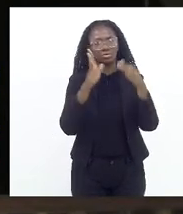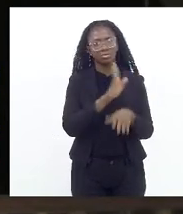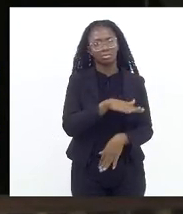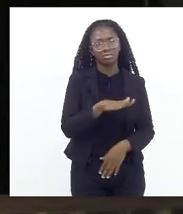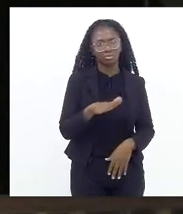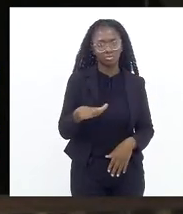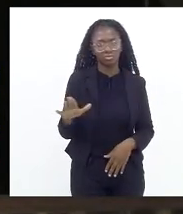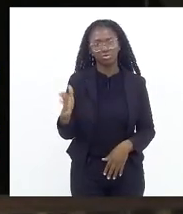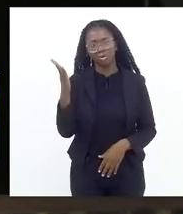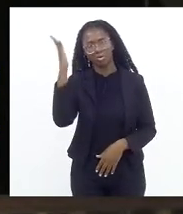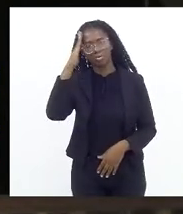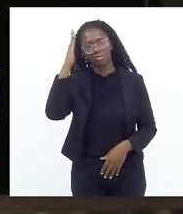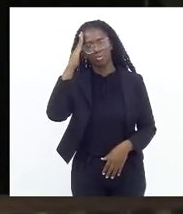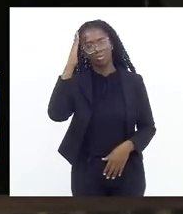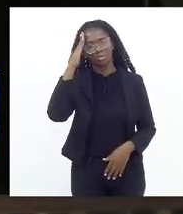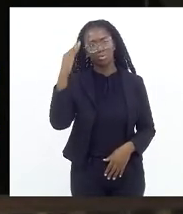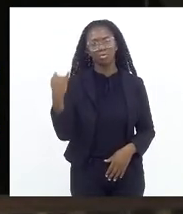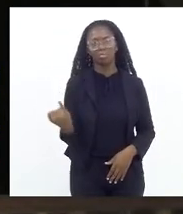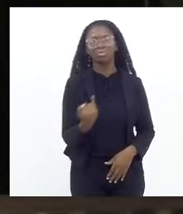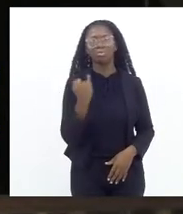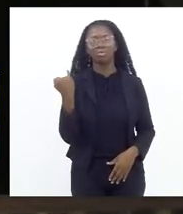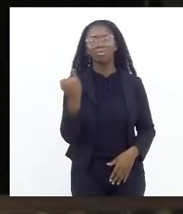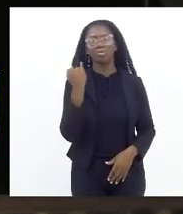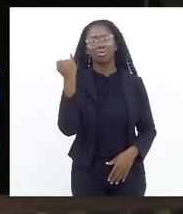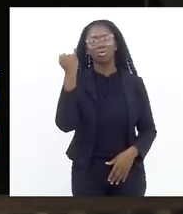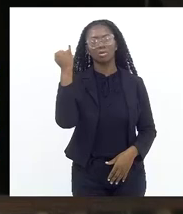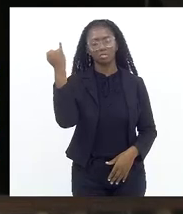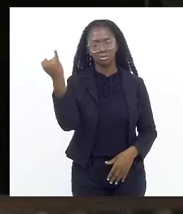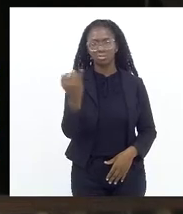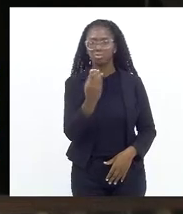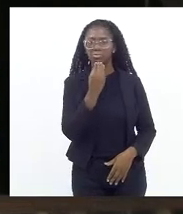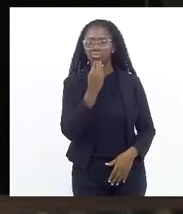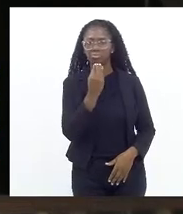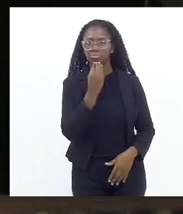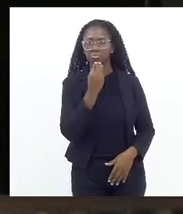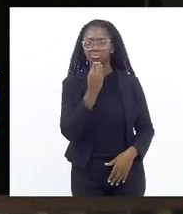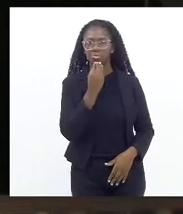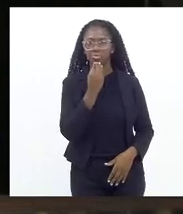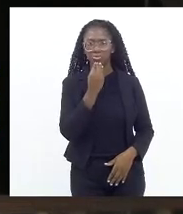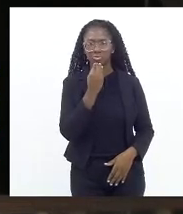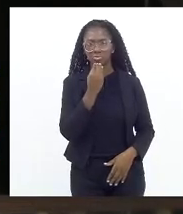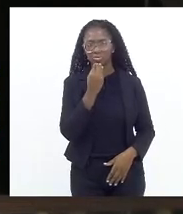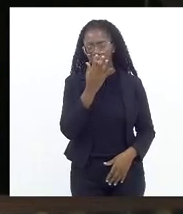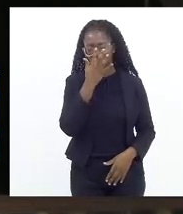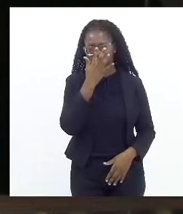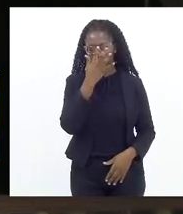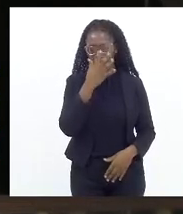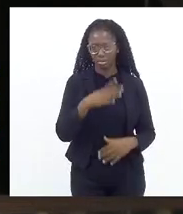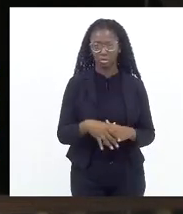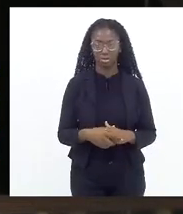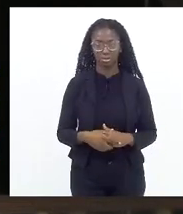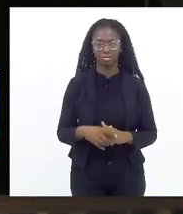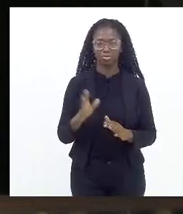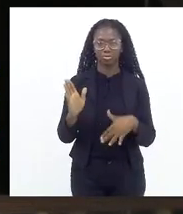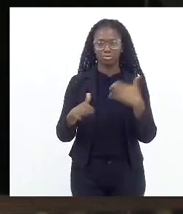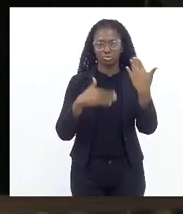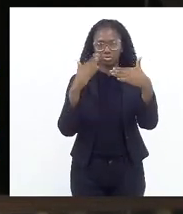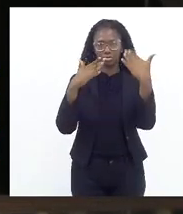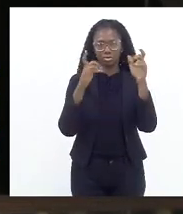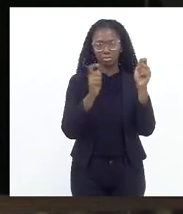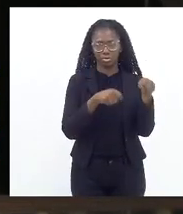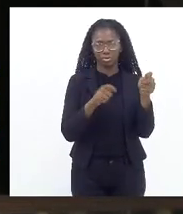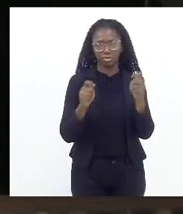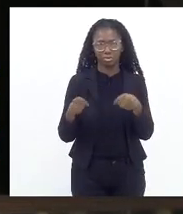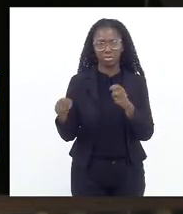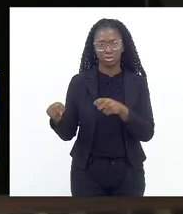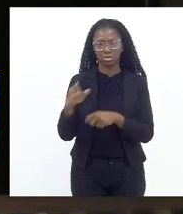é reconhecida como uma importante janela de oportunidades para o investimento no desenvolvimento das